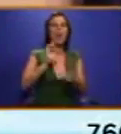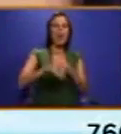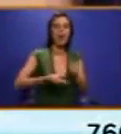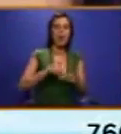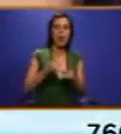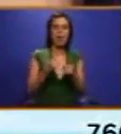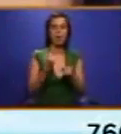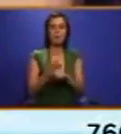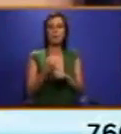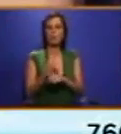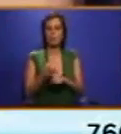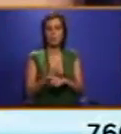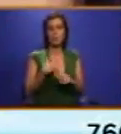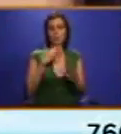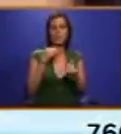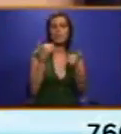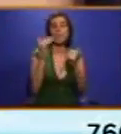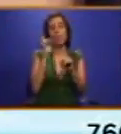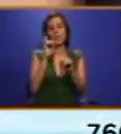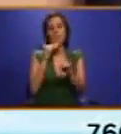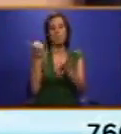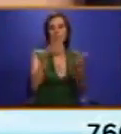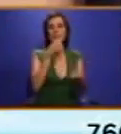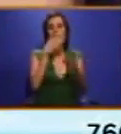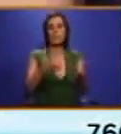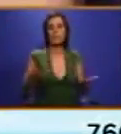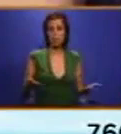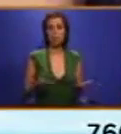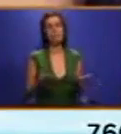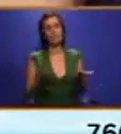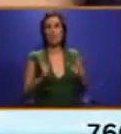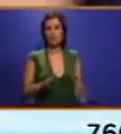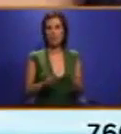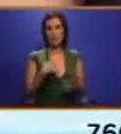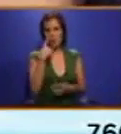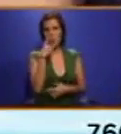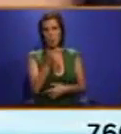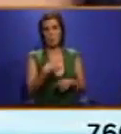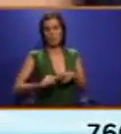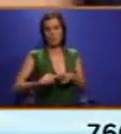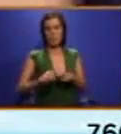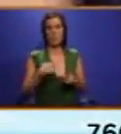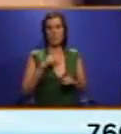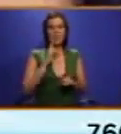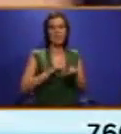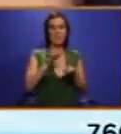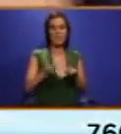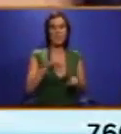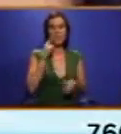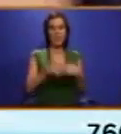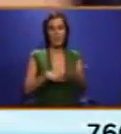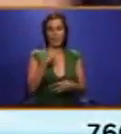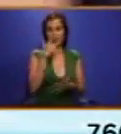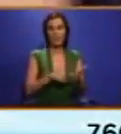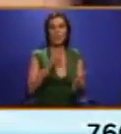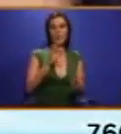até trouxe alguns produtos que nos que lhe ofereceram foram super simpáticos E então já já eu notei logo aquele interesse não eu vou continuar a fazer isto sempre